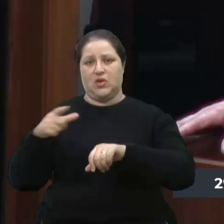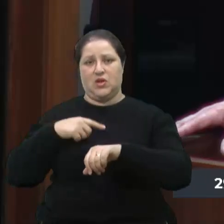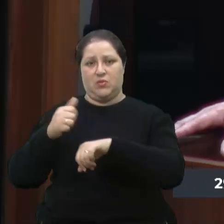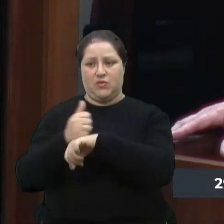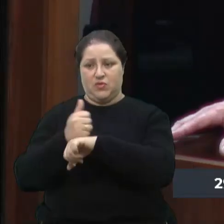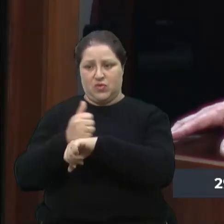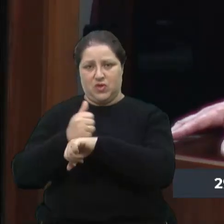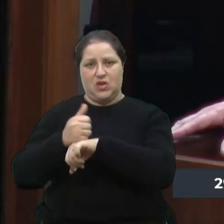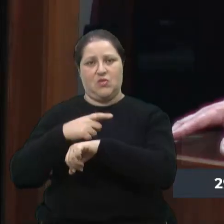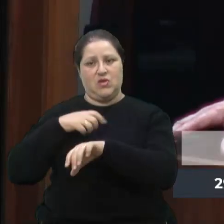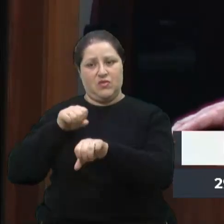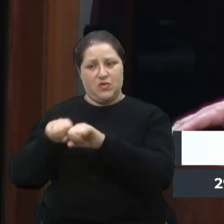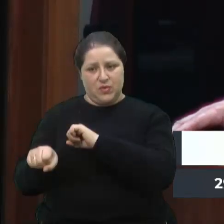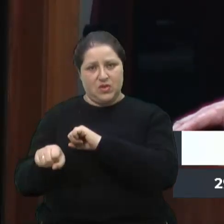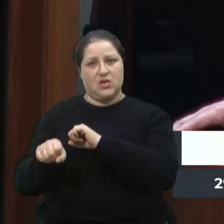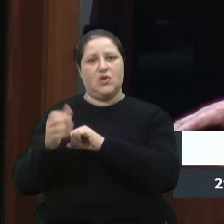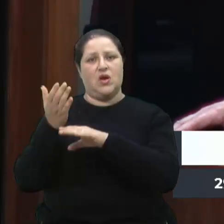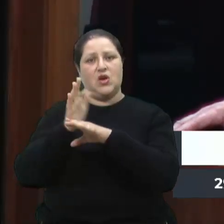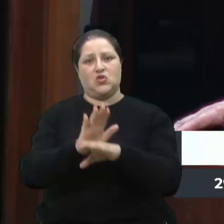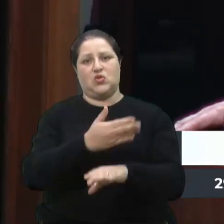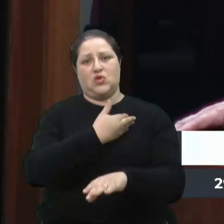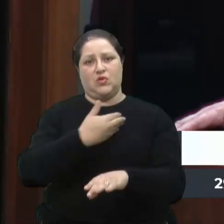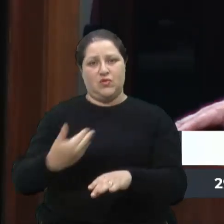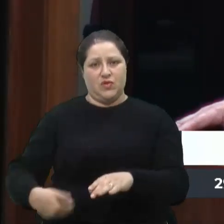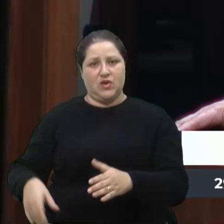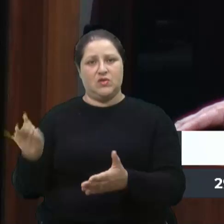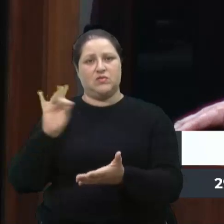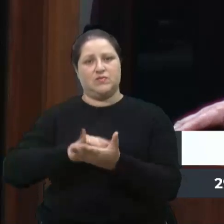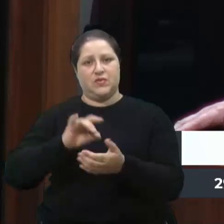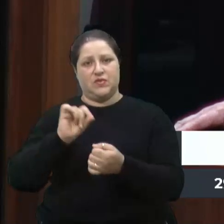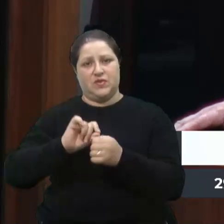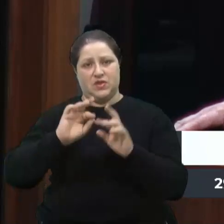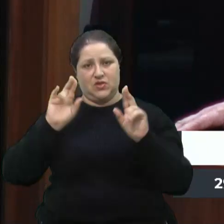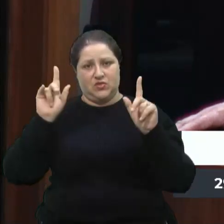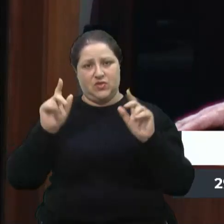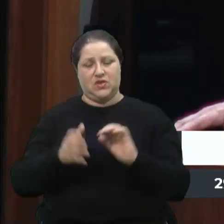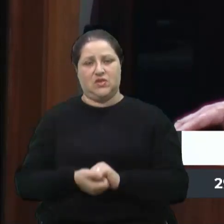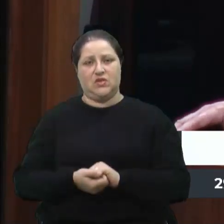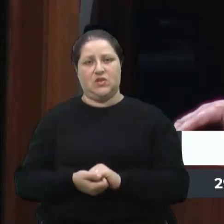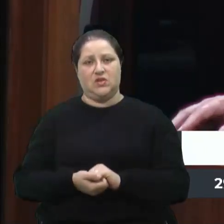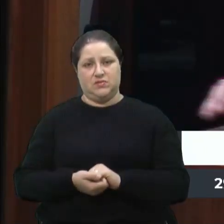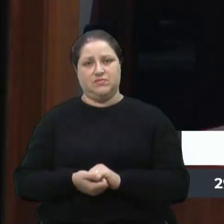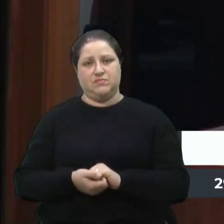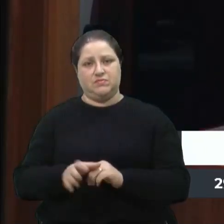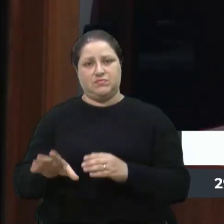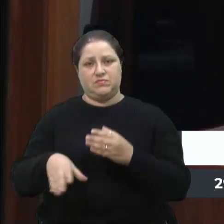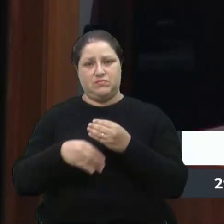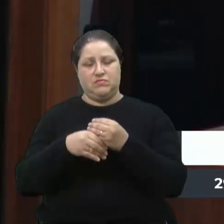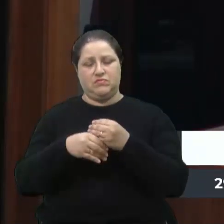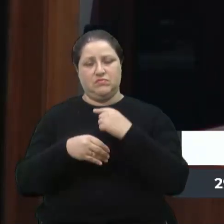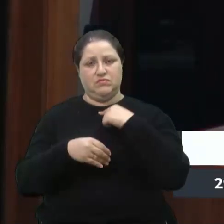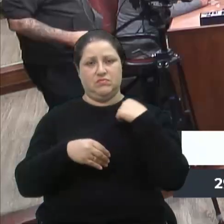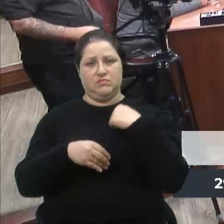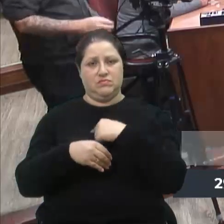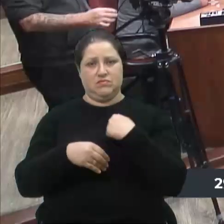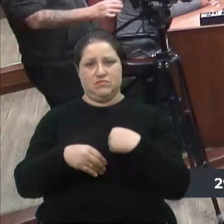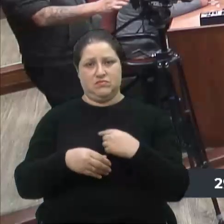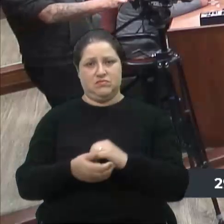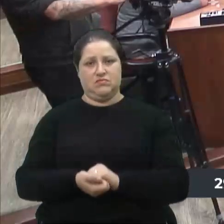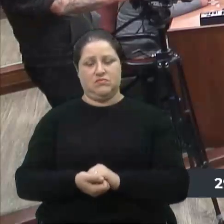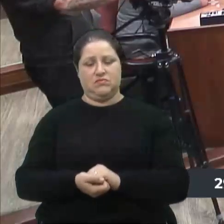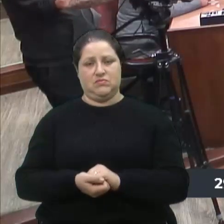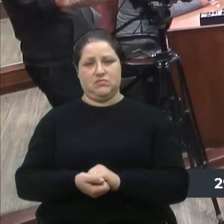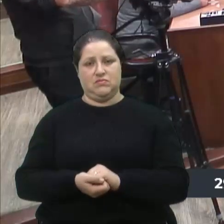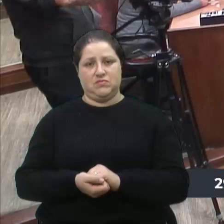qualificadas, capacitadas para ajudar no governo e realmente fazerem a diferença. Sua parte, vereador Zanquim. Vereador Scalco, é